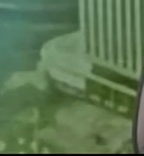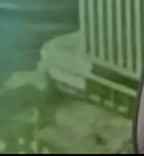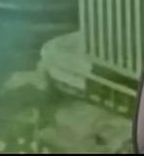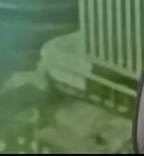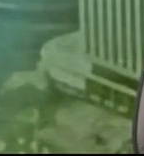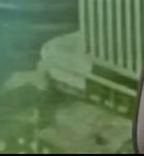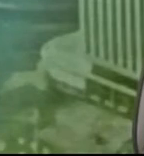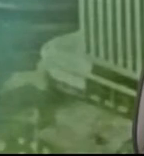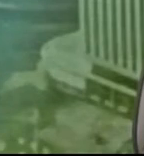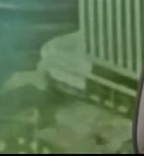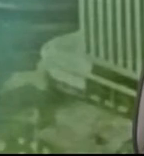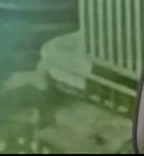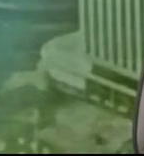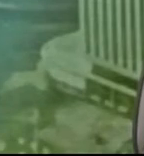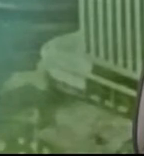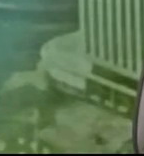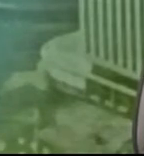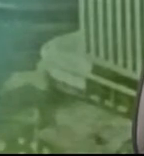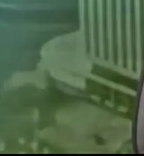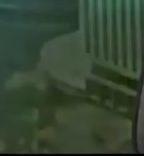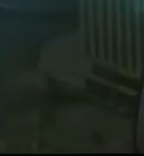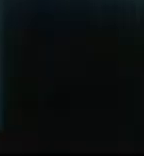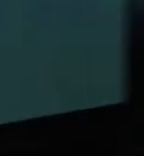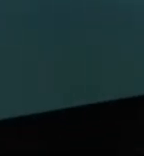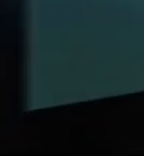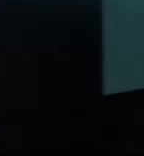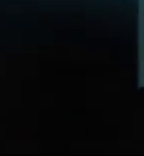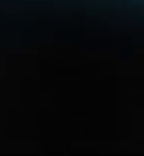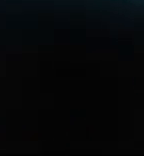brincar. A produção é da AVAP.